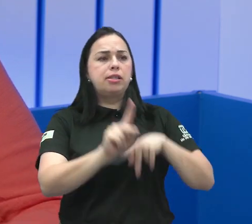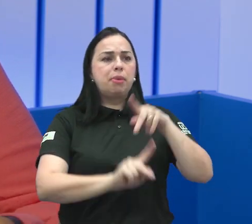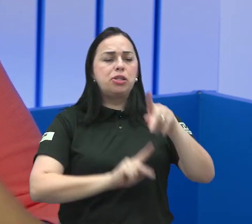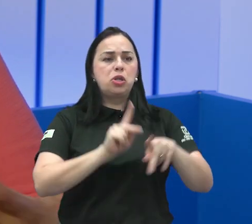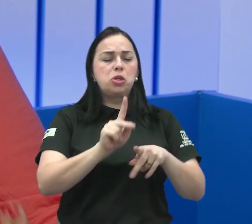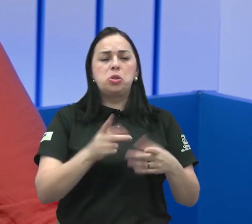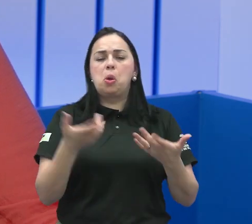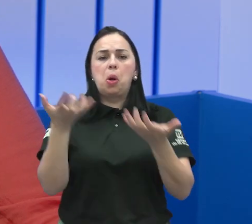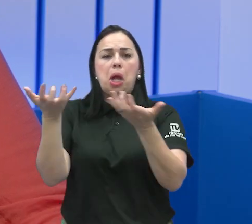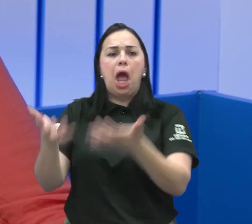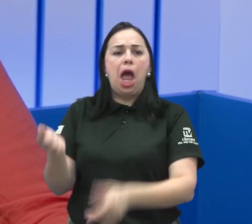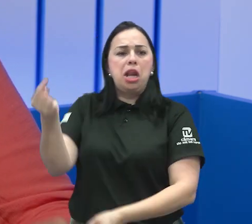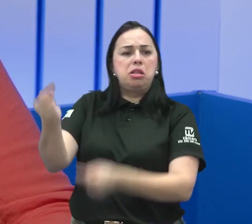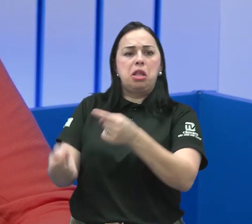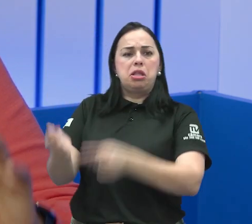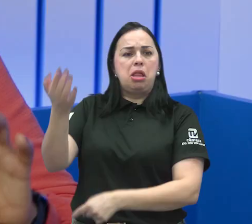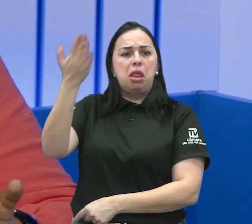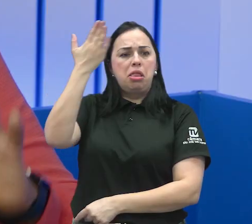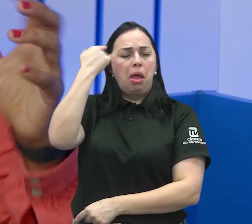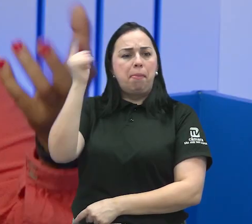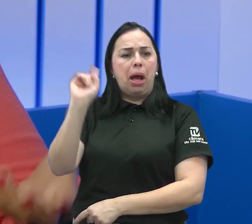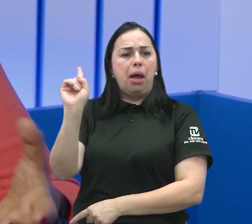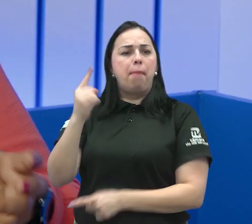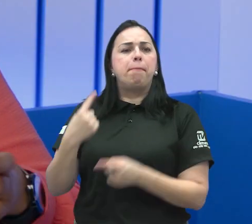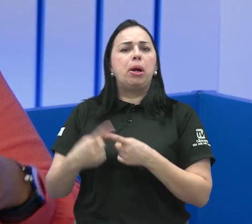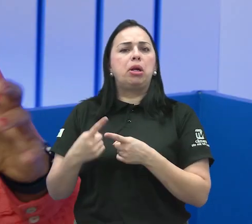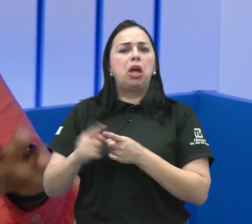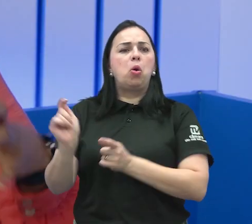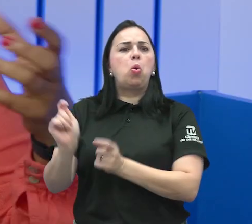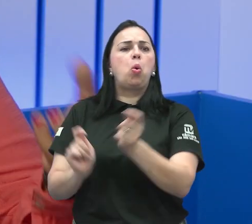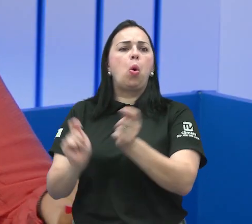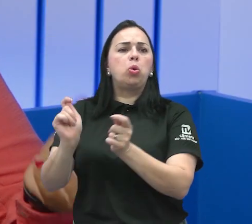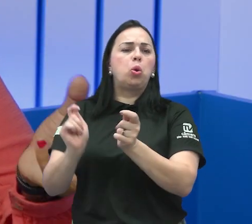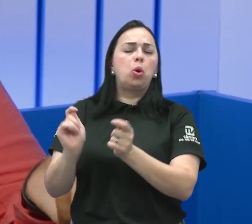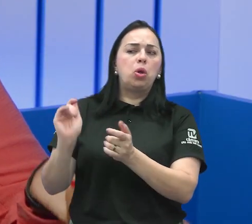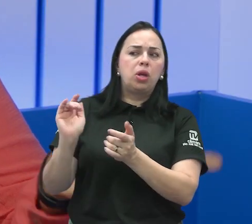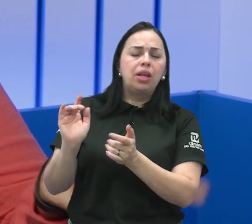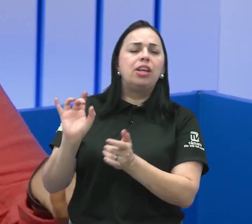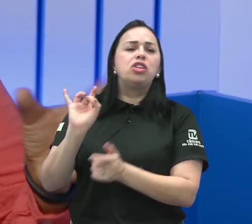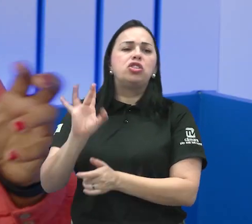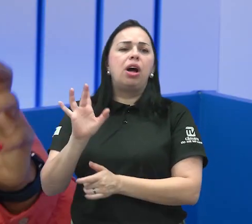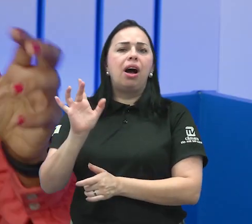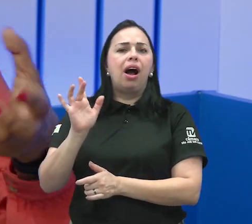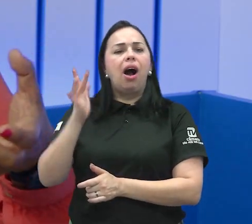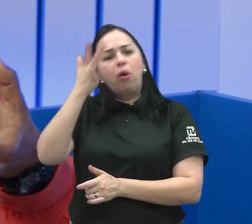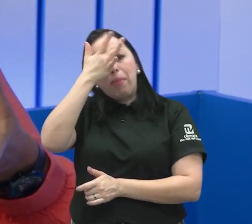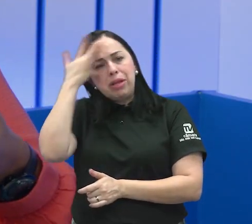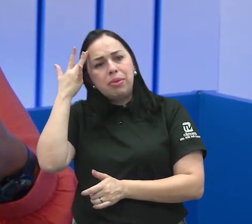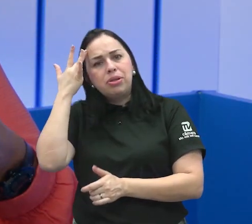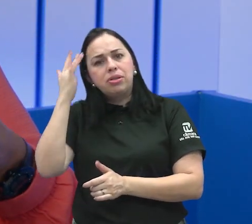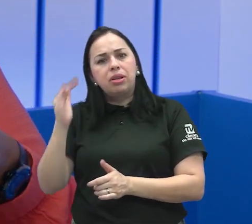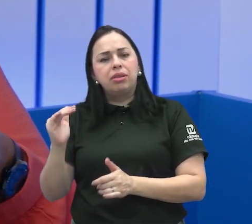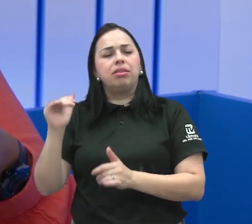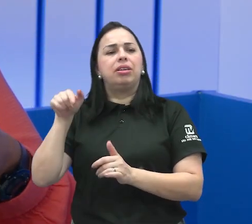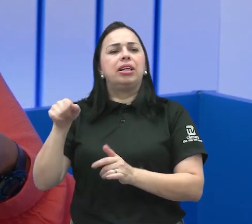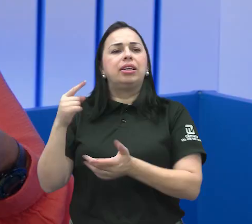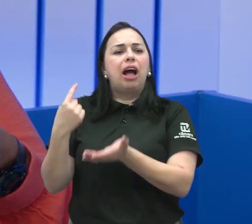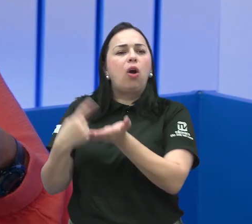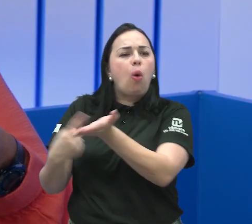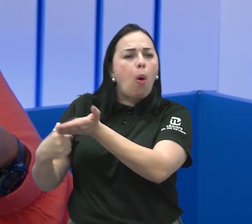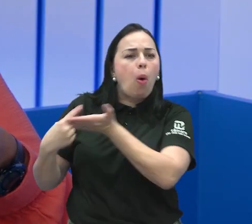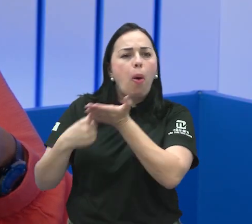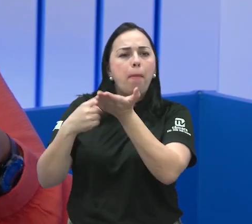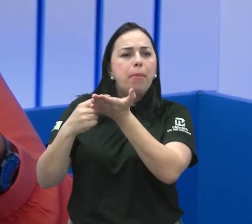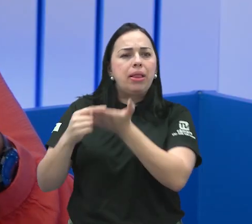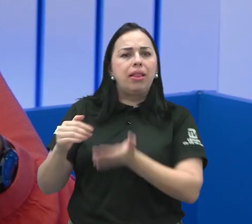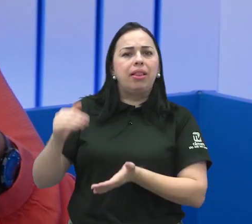não se interessam por política porque esse controle está na mão de alguns que estão articulados com aqueles lá de